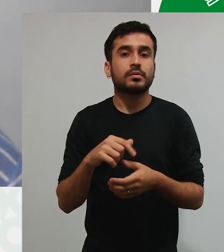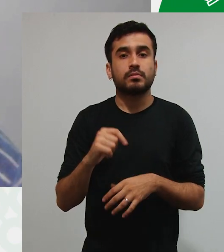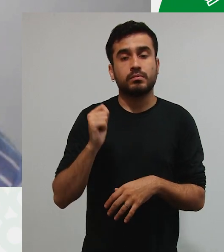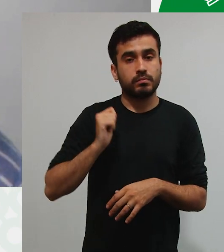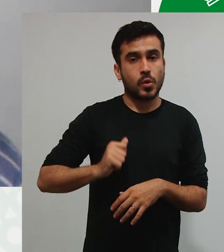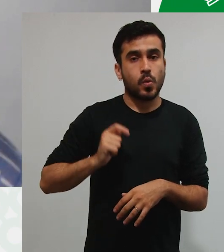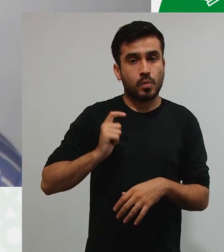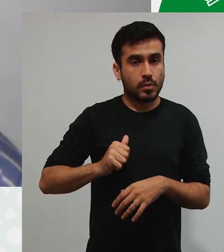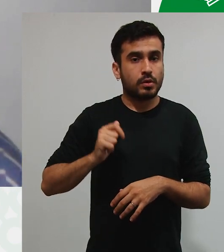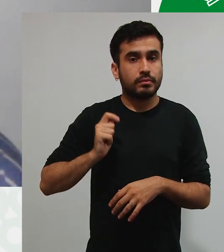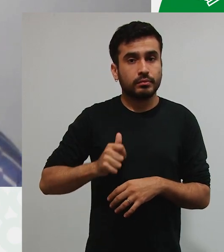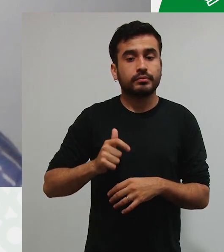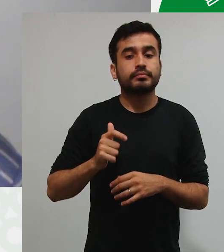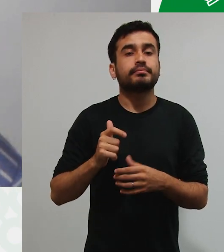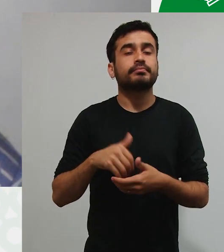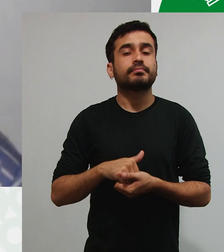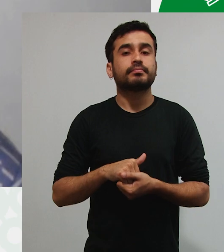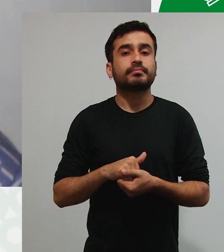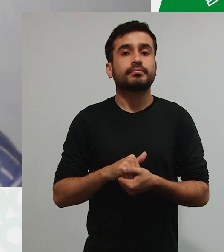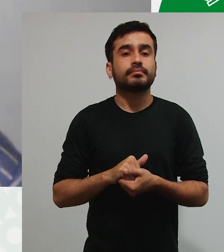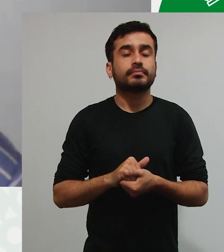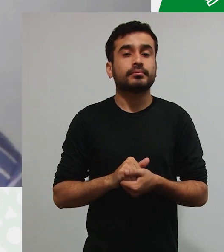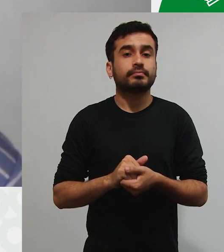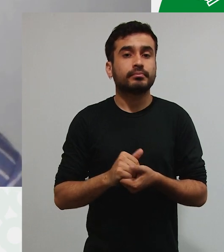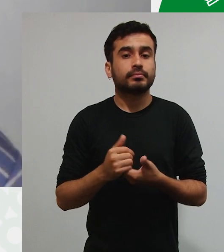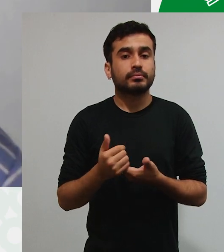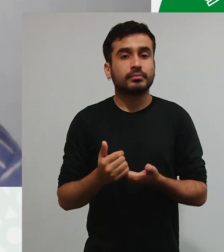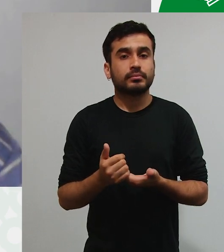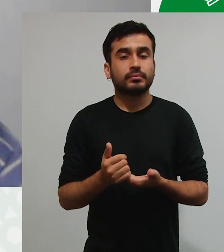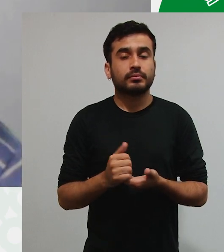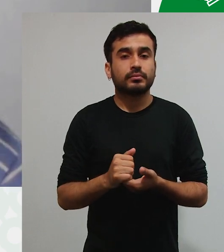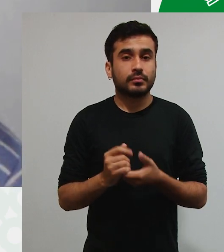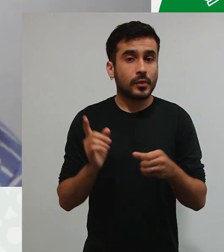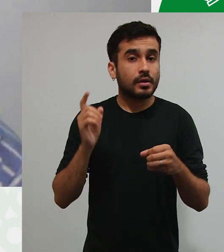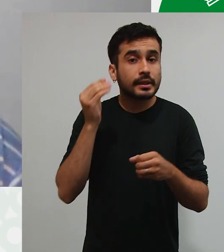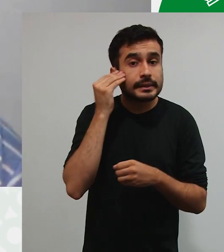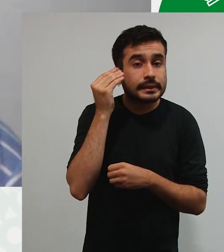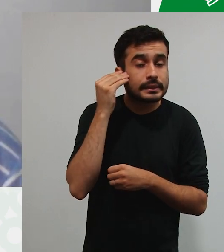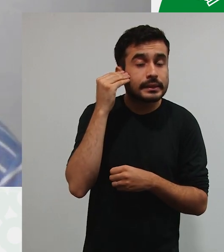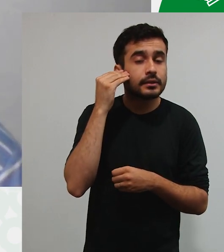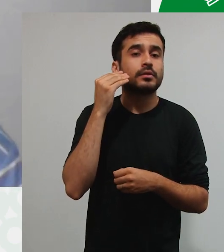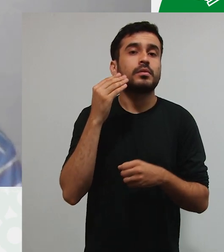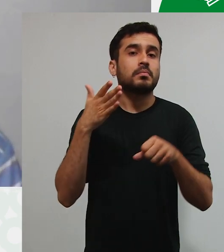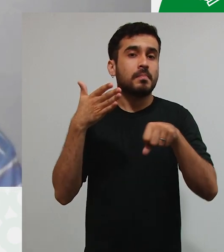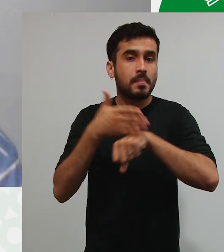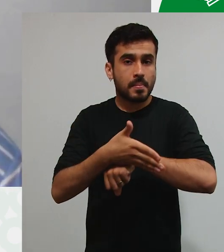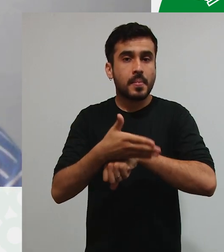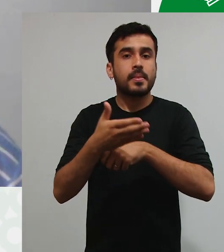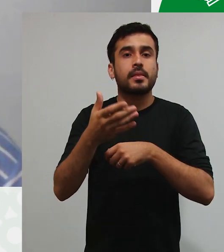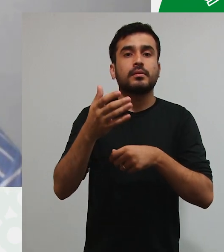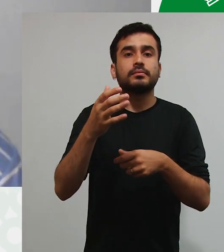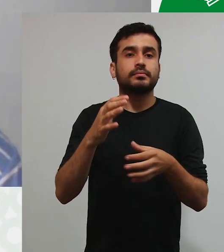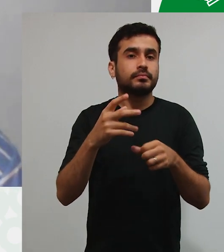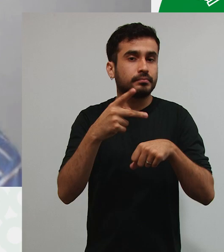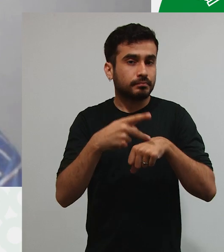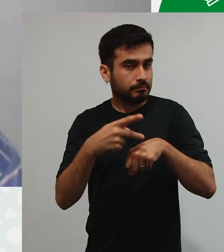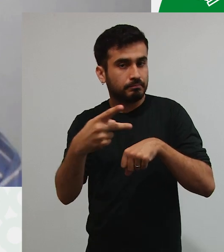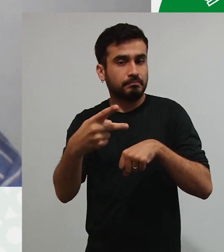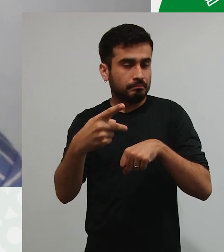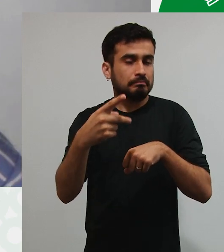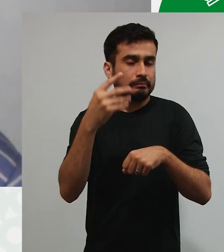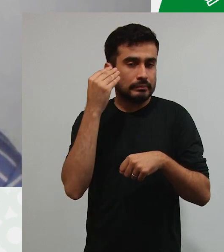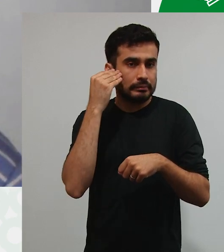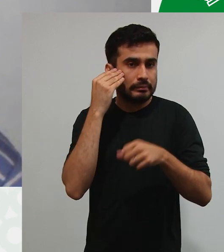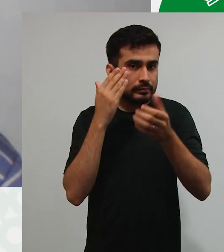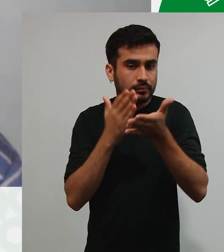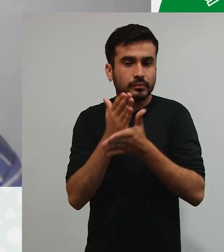e vou tentar, então, a entrada em alguns programas de pós-graduação e entro no programa de pós-graduação em